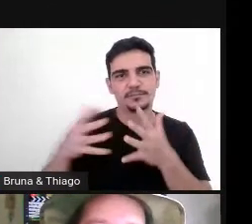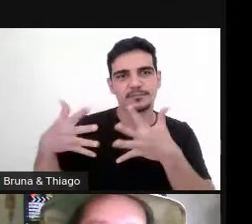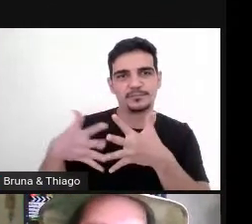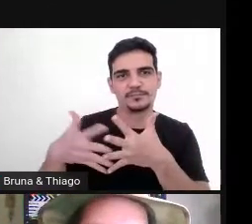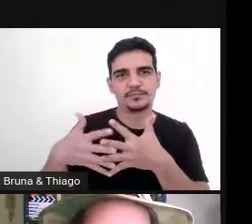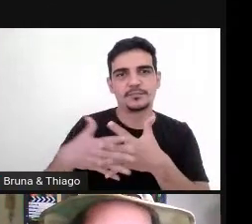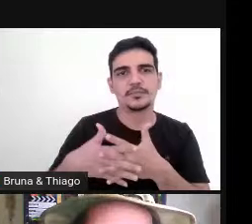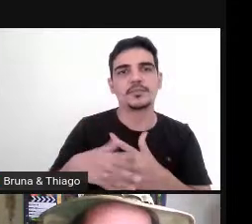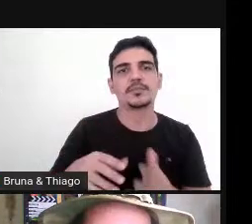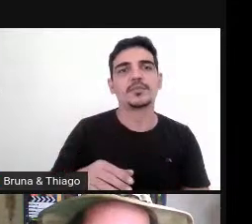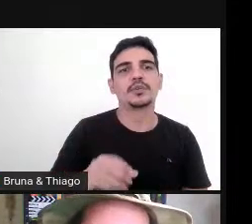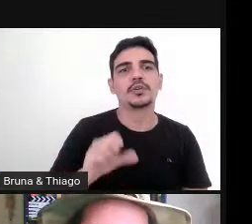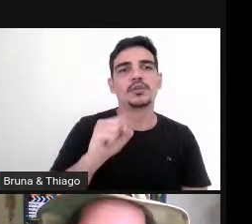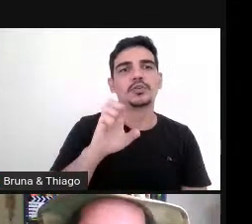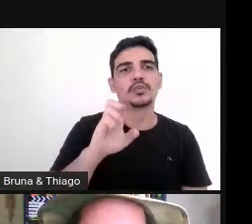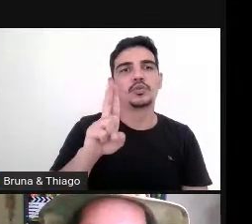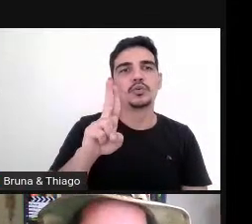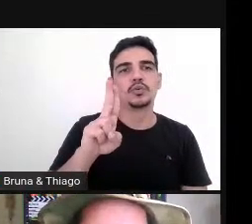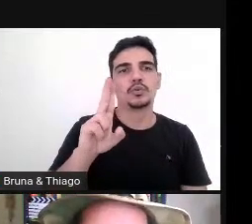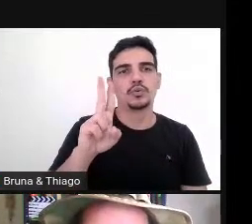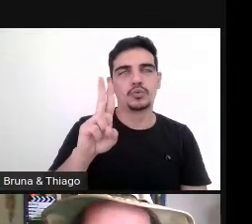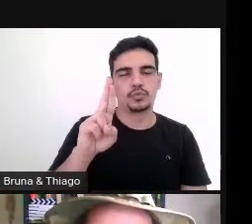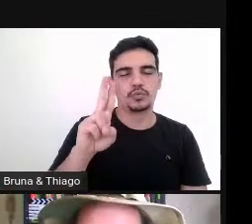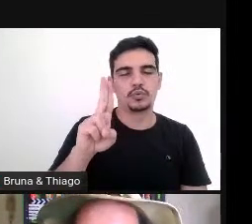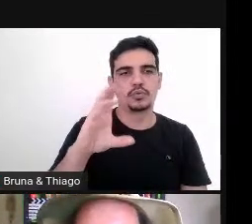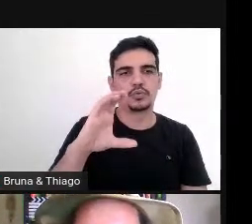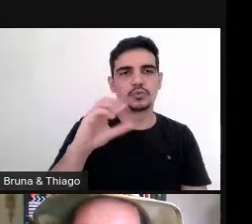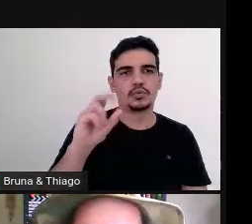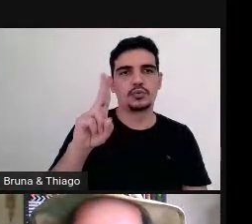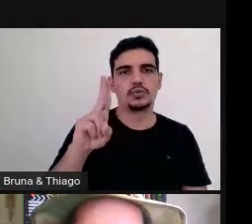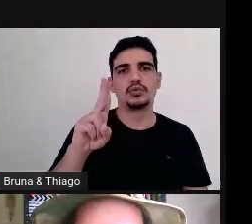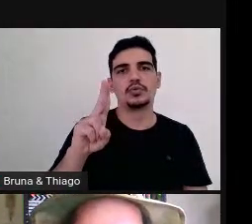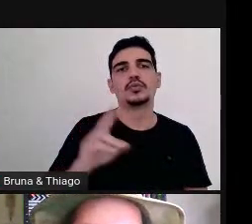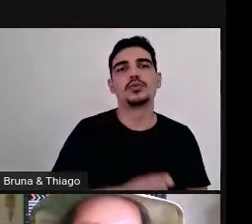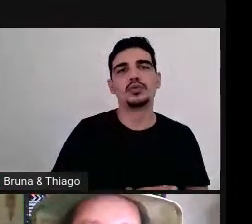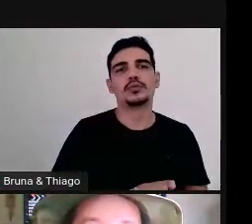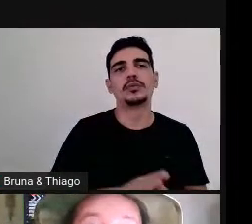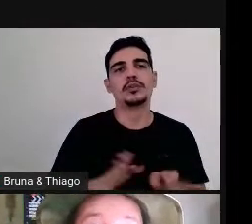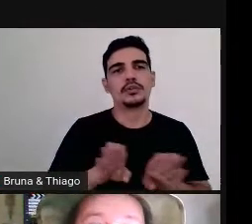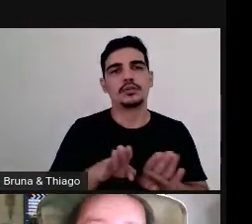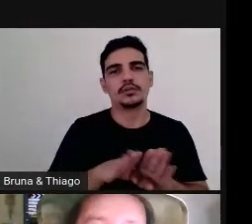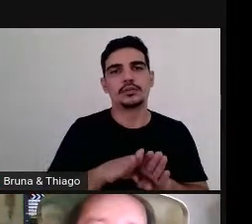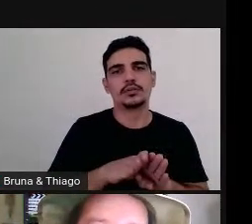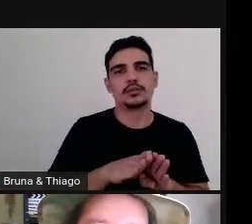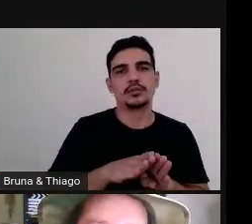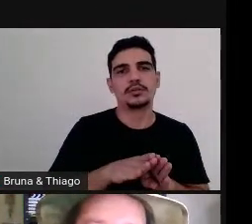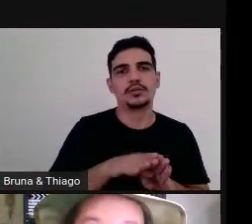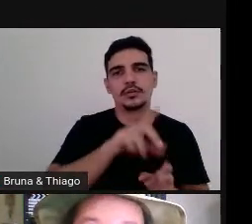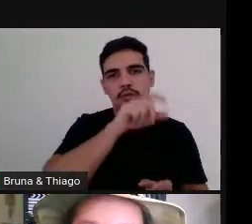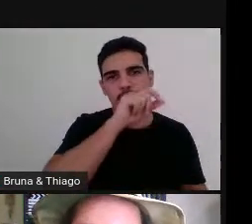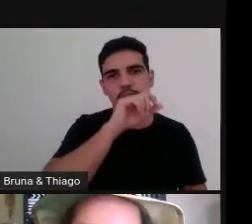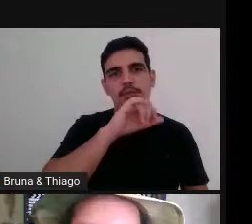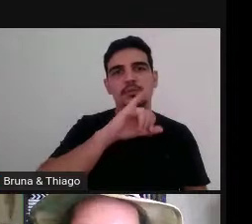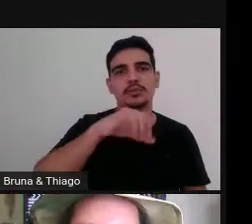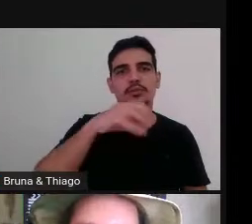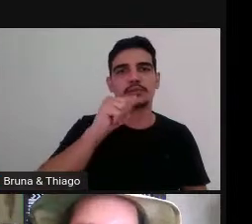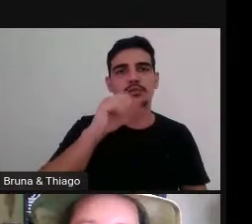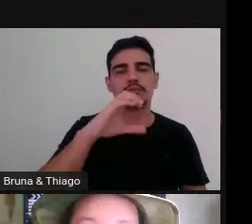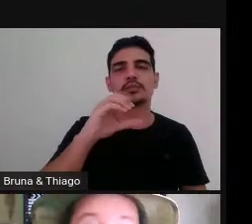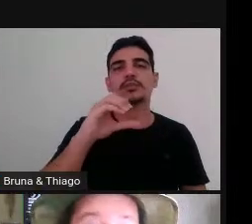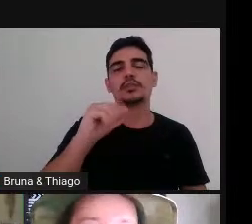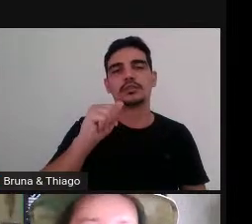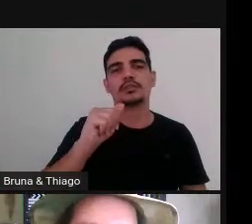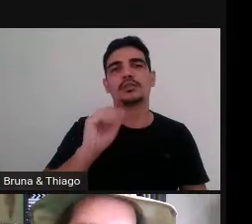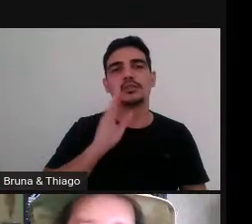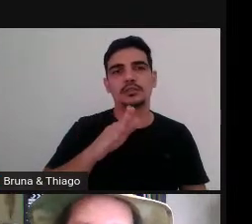surucucu pico-de-jaca, que é uma cobra muito grande, e ela ocasionou um acidente, né, aqui no estado de Rondônia,